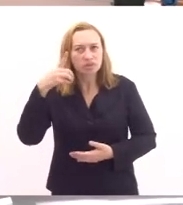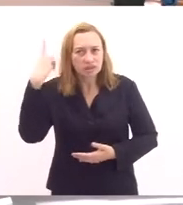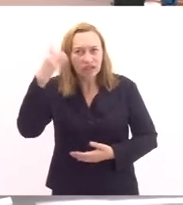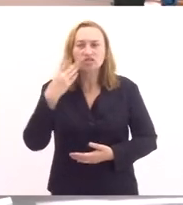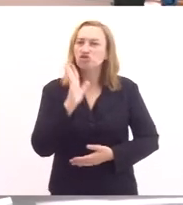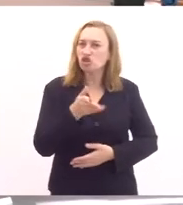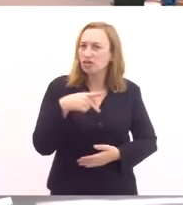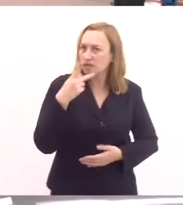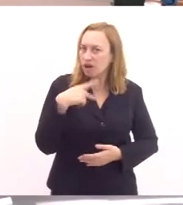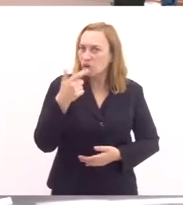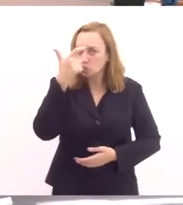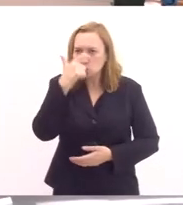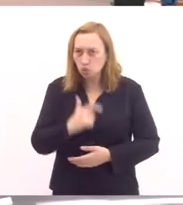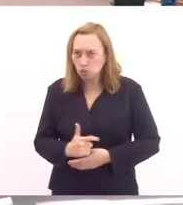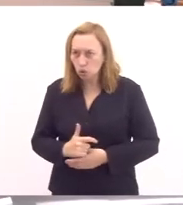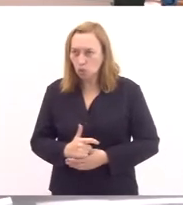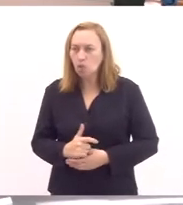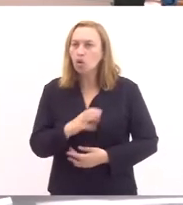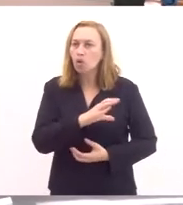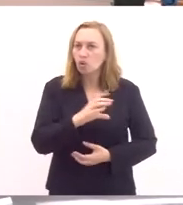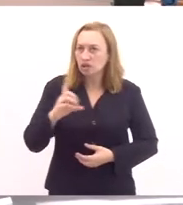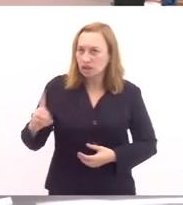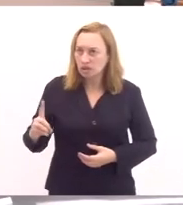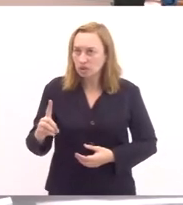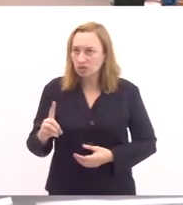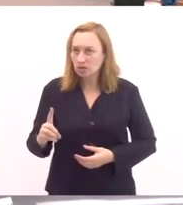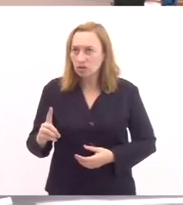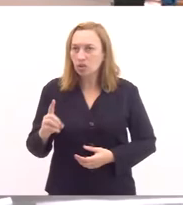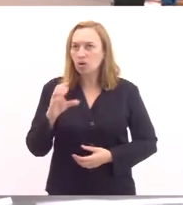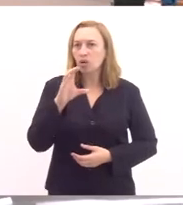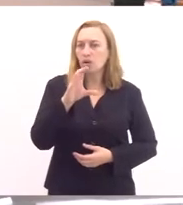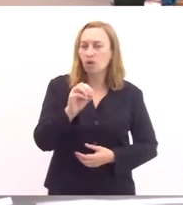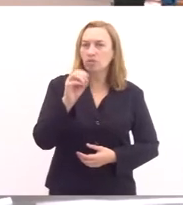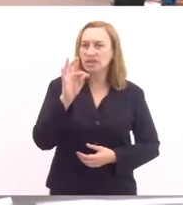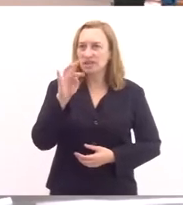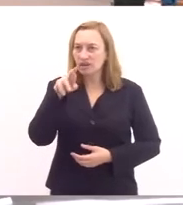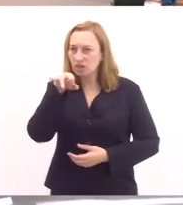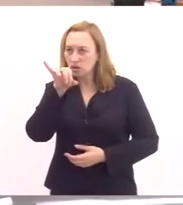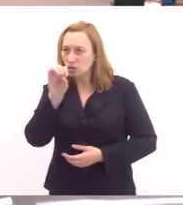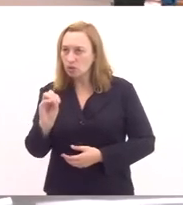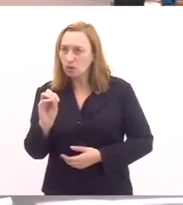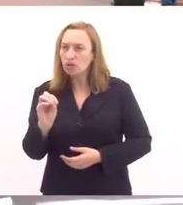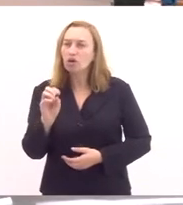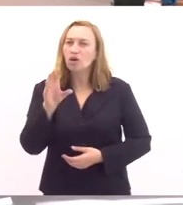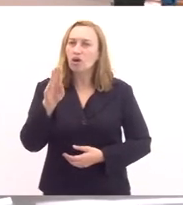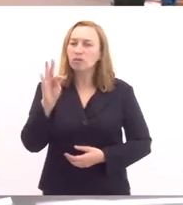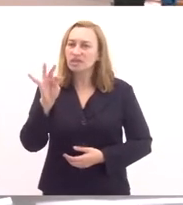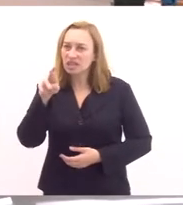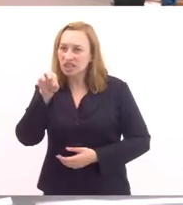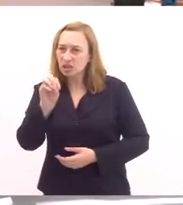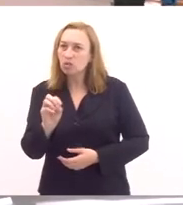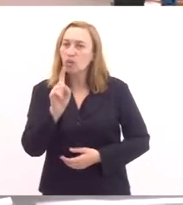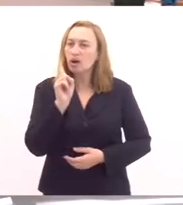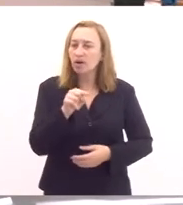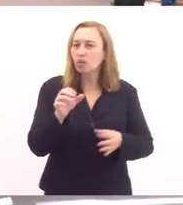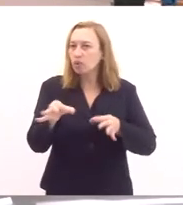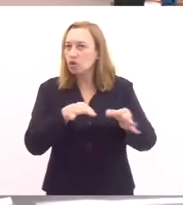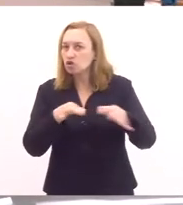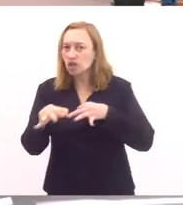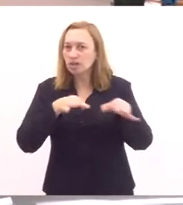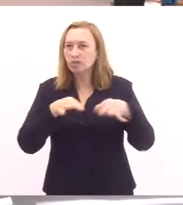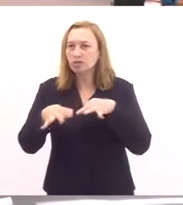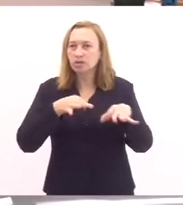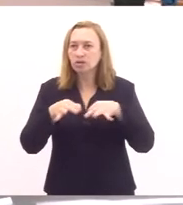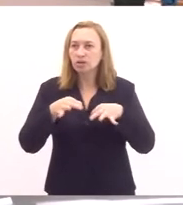já já falou Eu Sou coordenadora do Observatório observo brasileiro esse projeto é